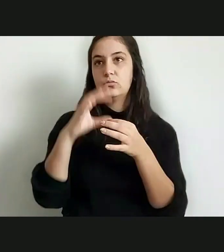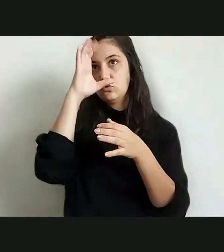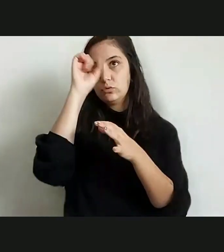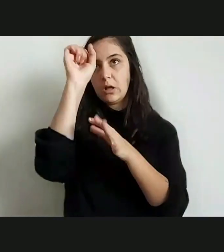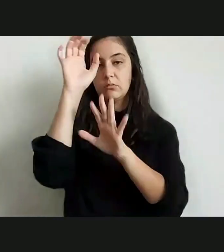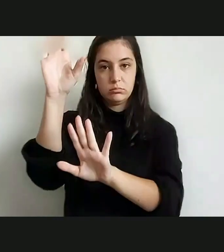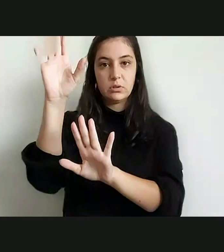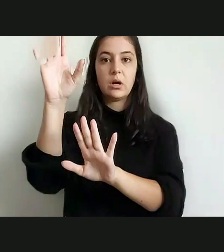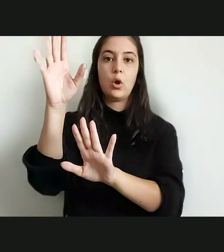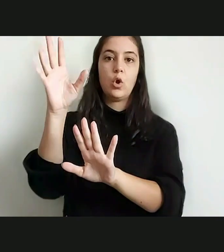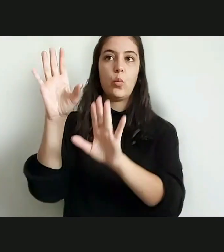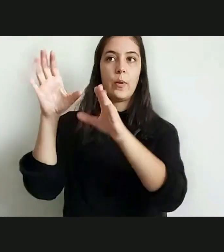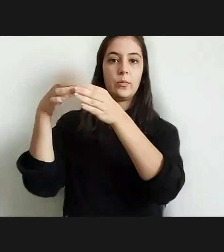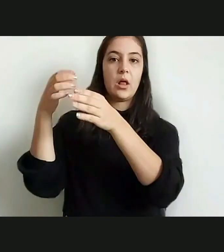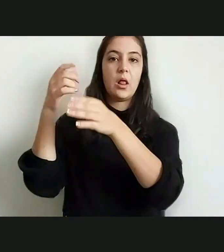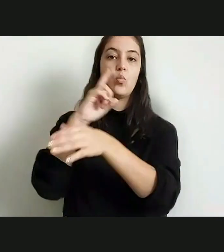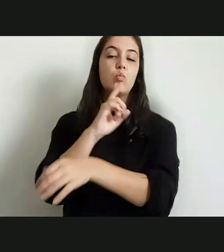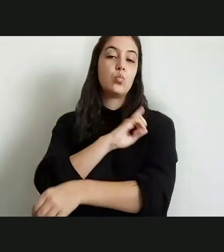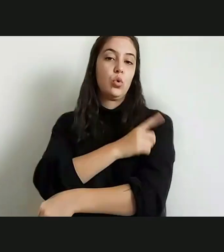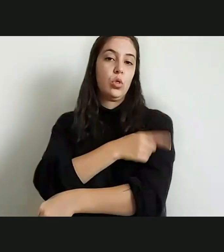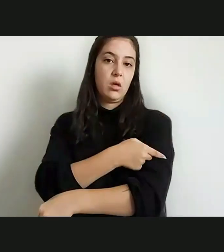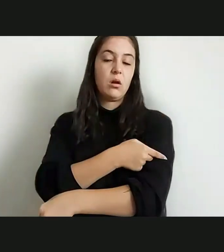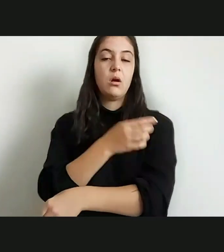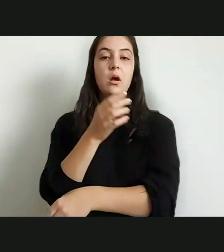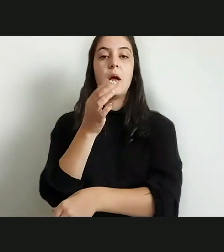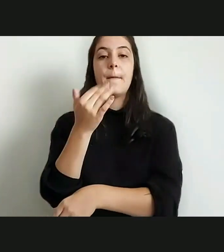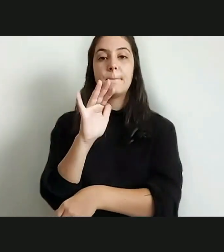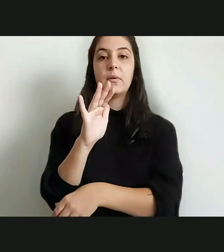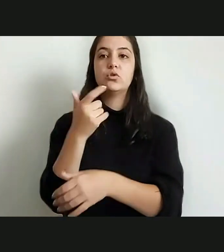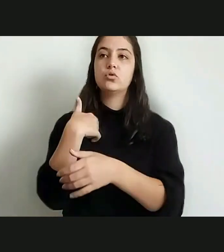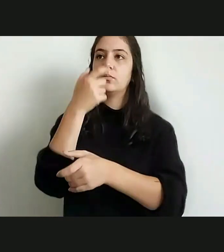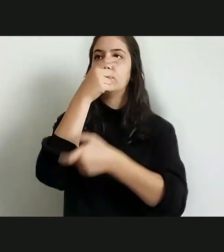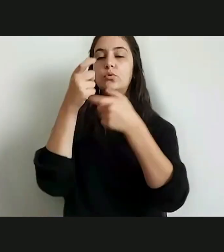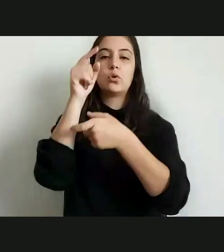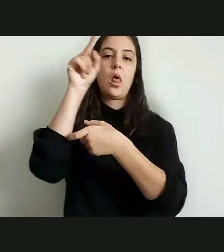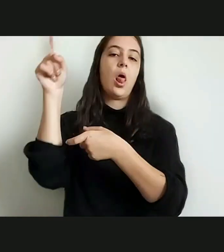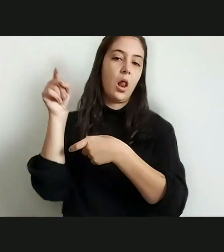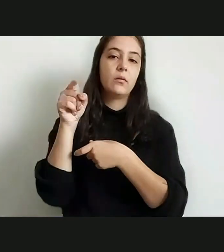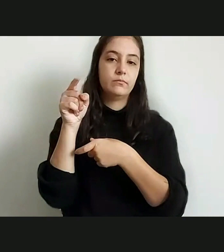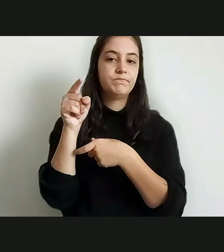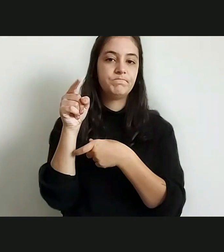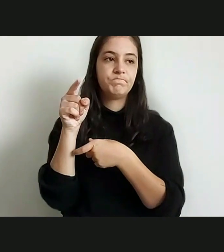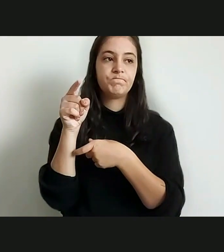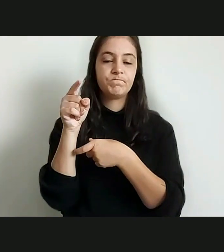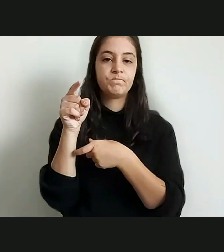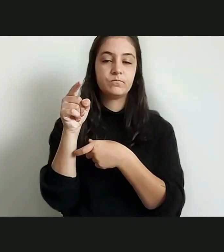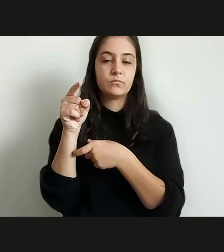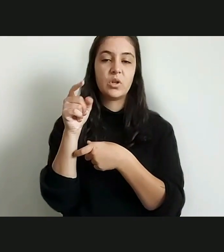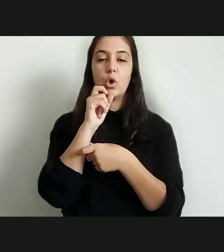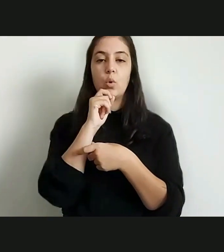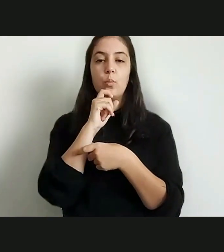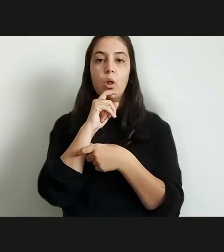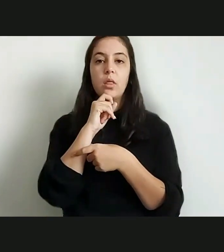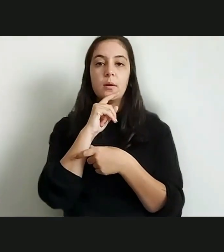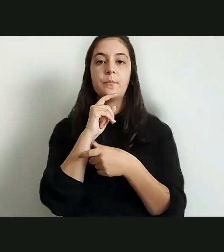é uma comunidade de poder, mas é também uma comunidade de pessoas, essencialmente, podem ter uma voz